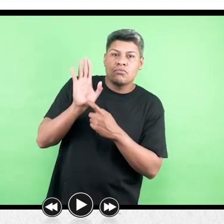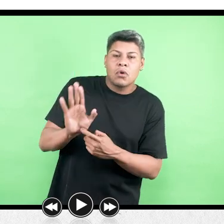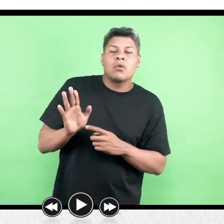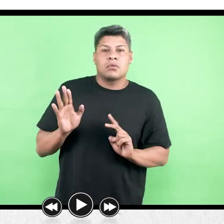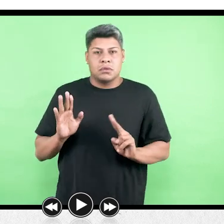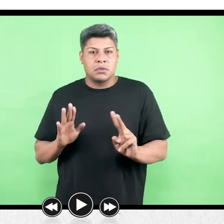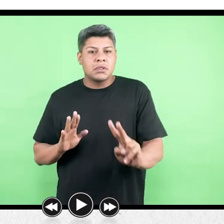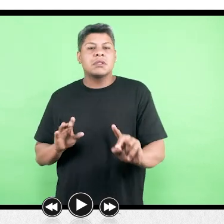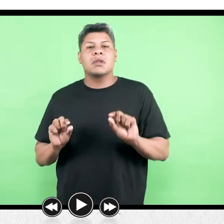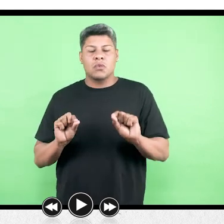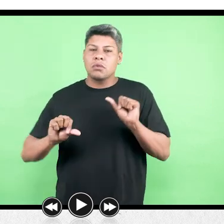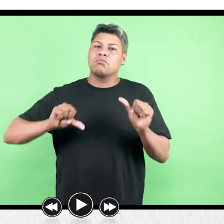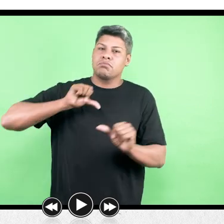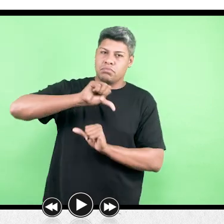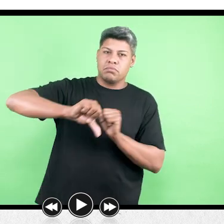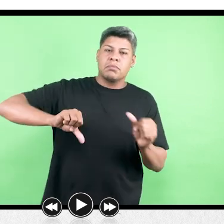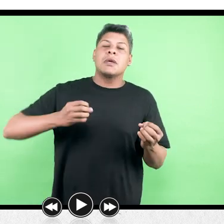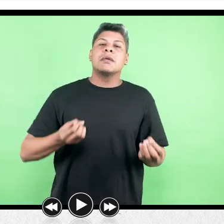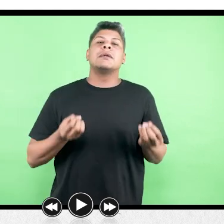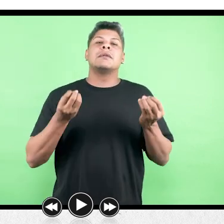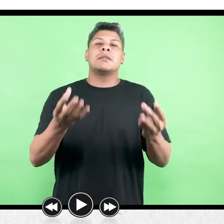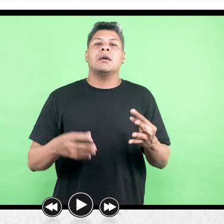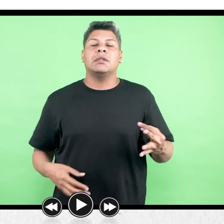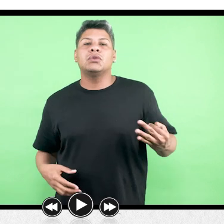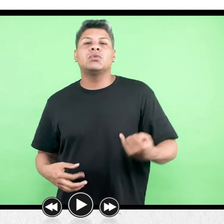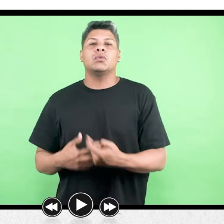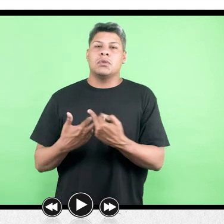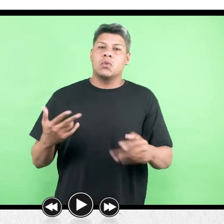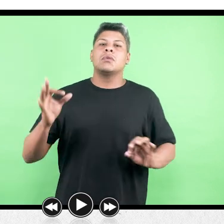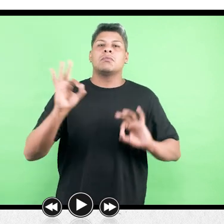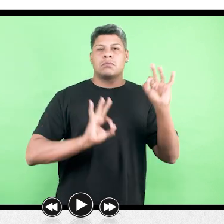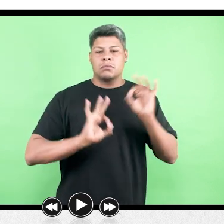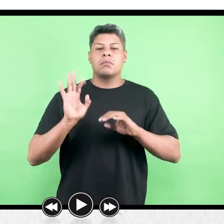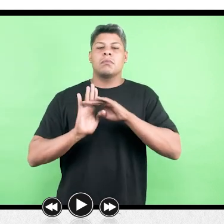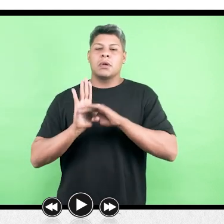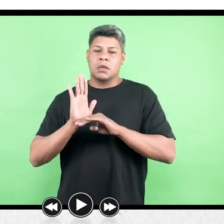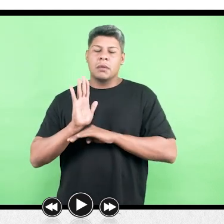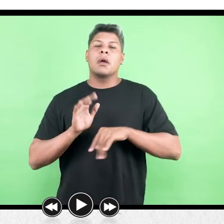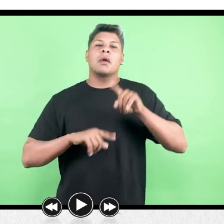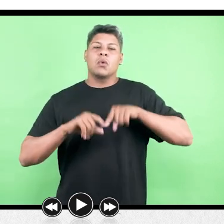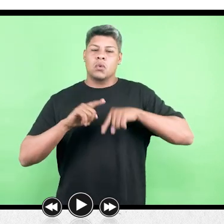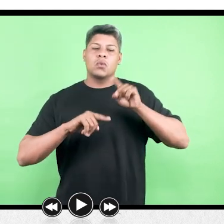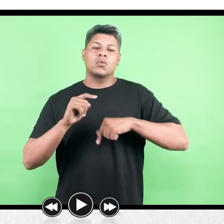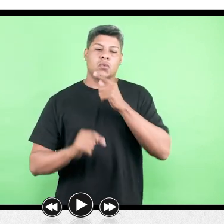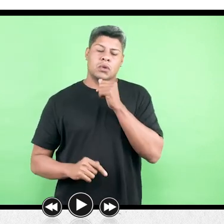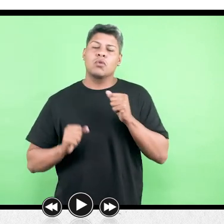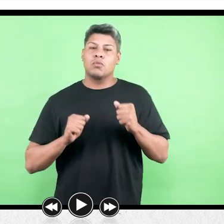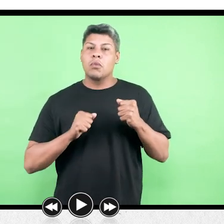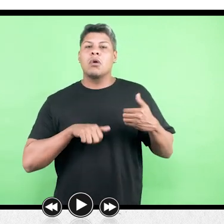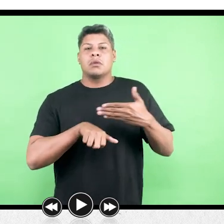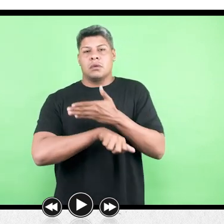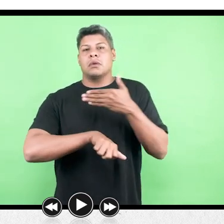sempre sendo atualizado e fornece todos os subsídios para a elaboração dos planos de recursos hídricos. A gente pode